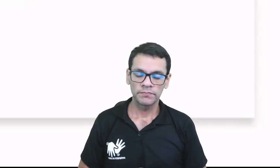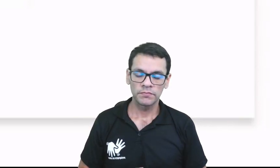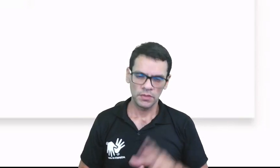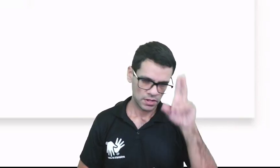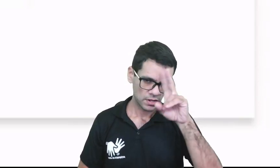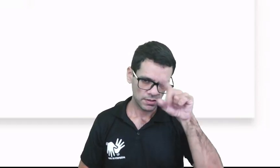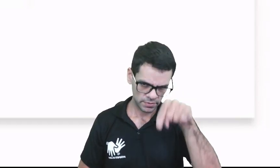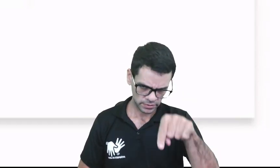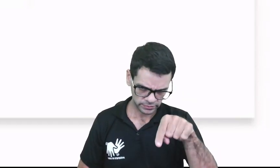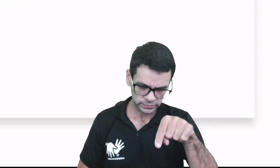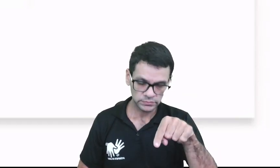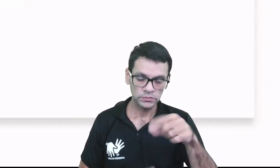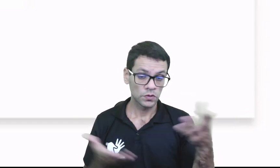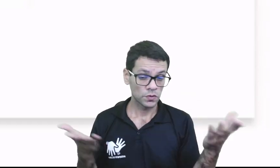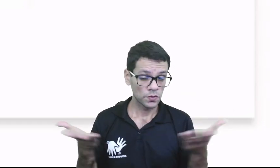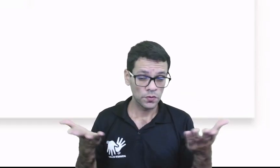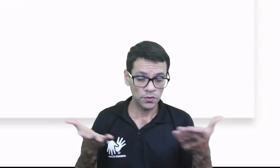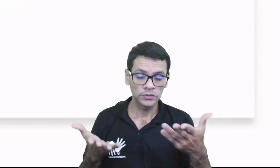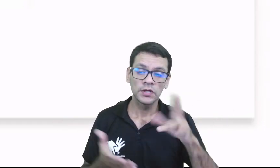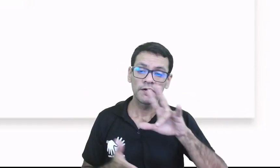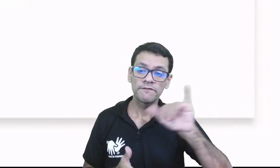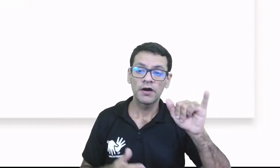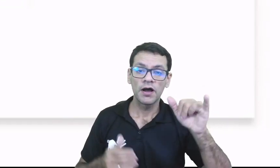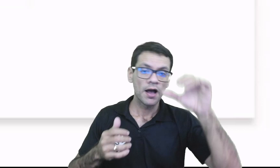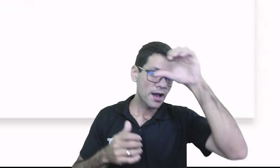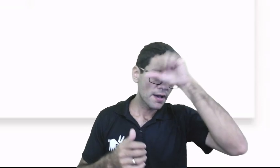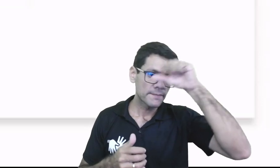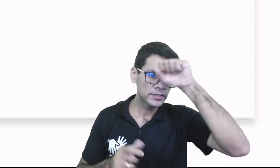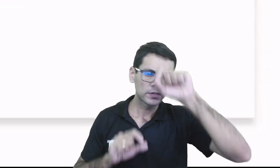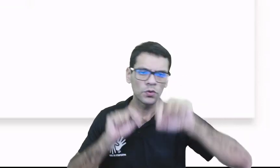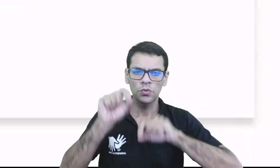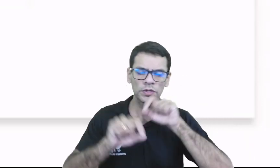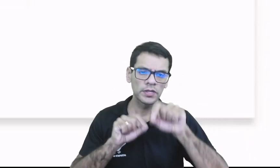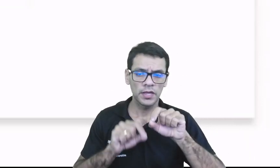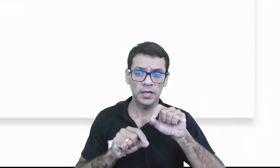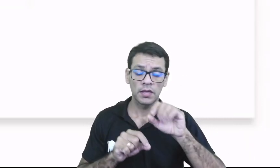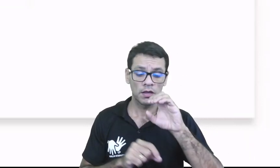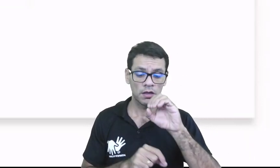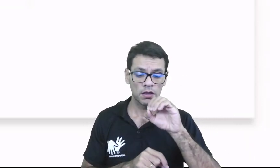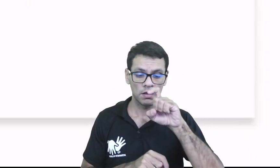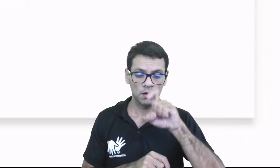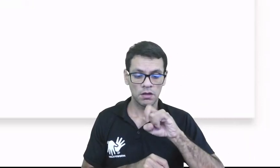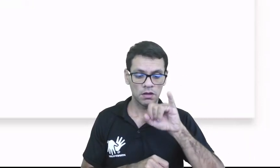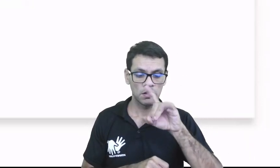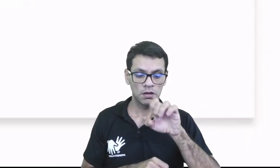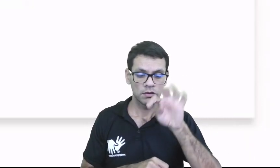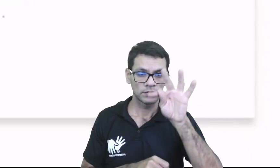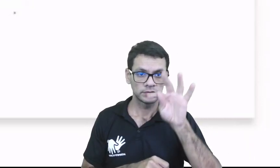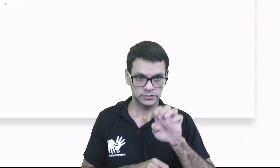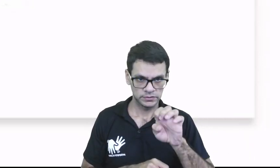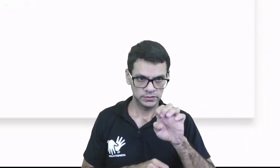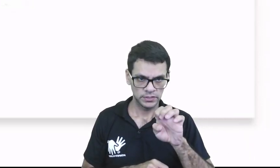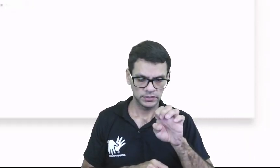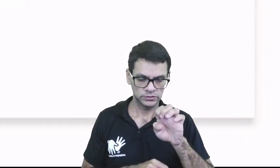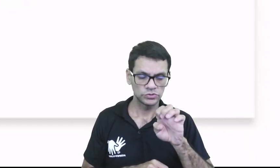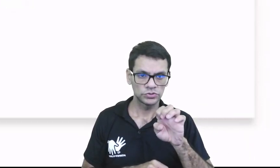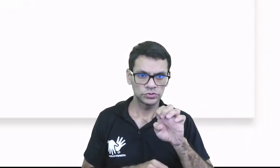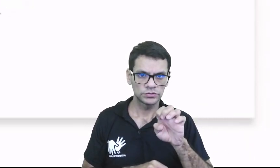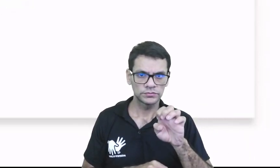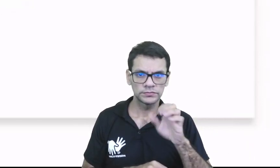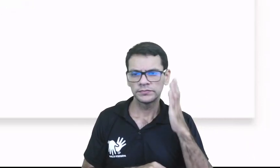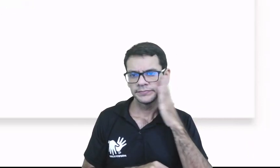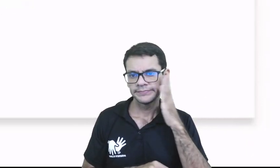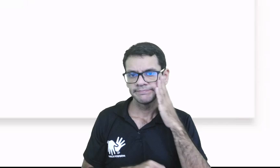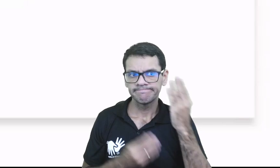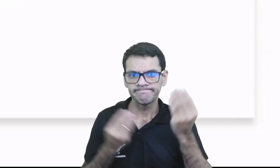disso? Então, hoje a gente vai aprender sobre o que é um agente oxidante e o que é um agente redutor. Eu sei que ainda está escuro, né? Porque